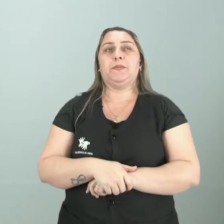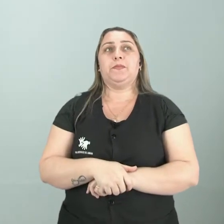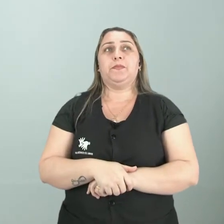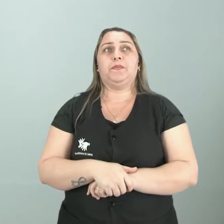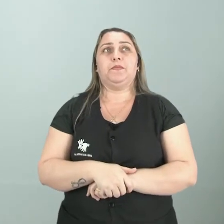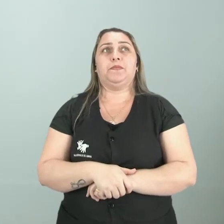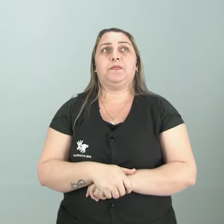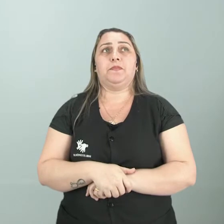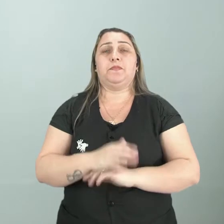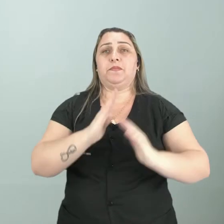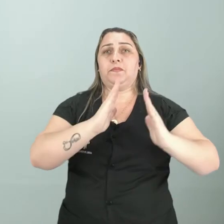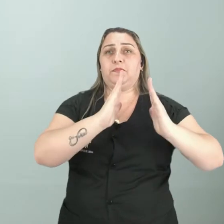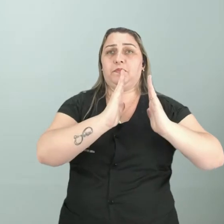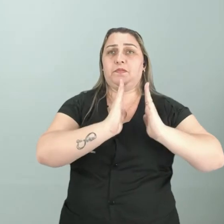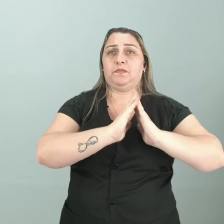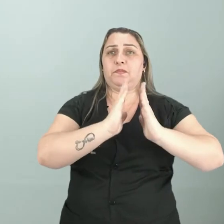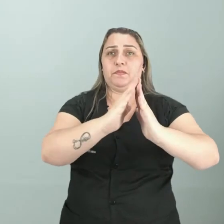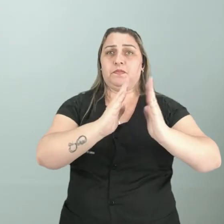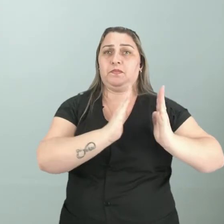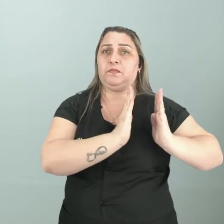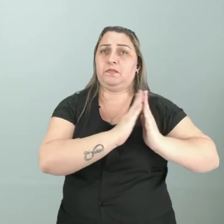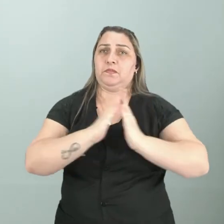E também temos as casas,